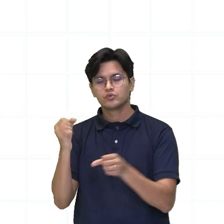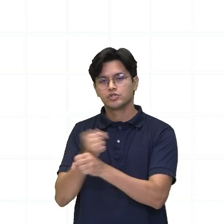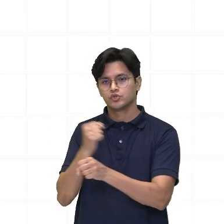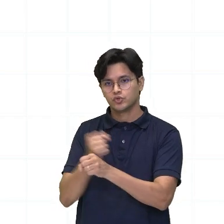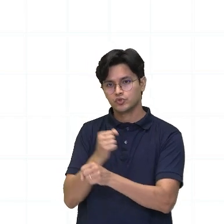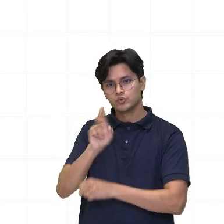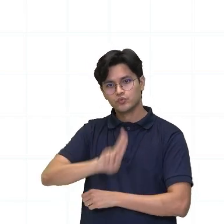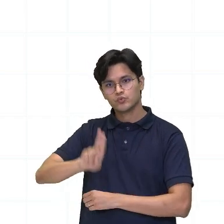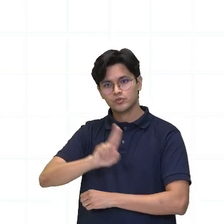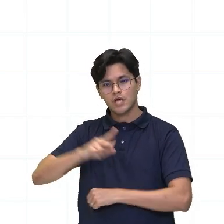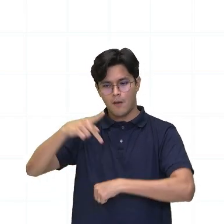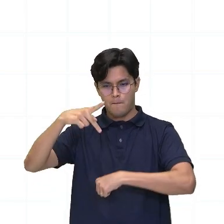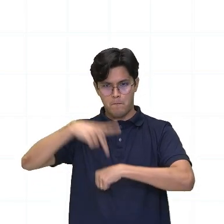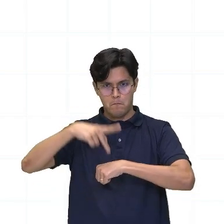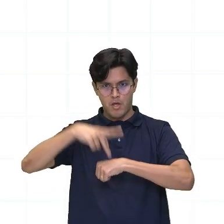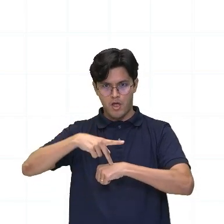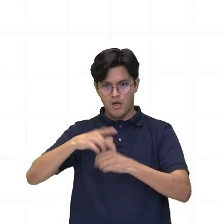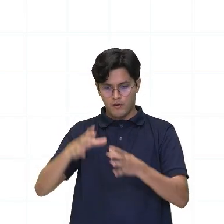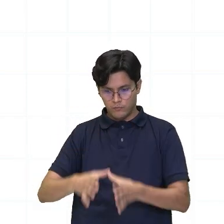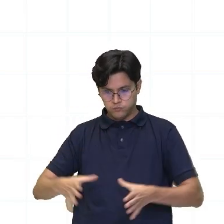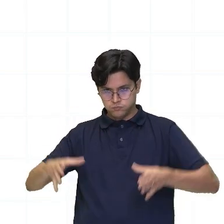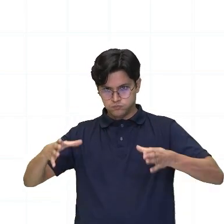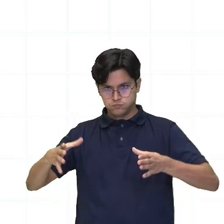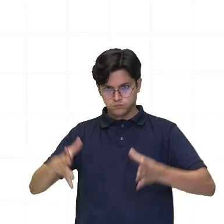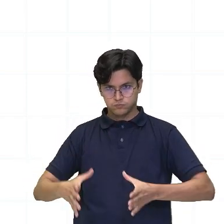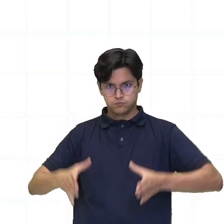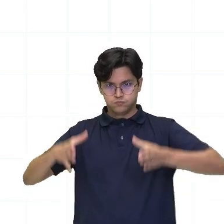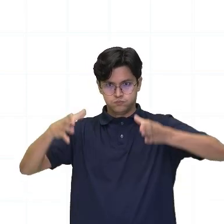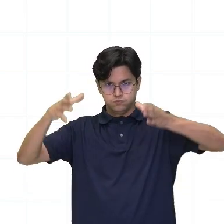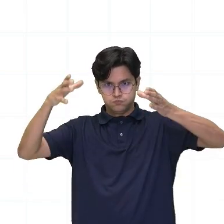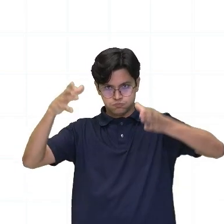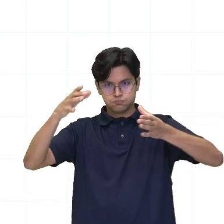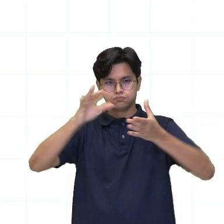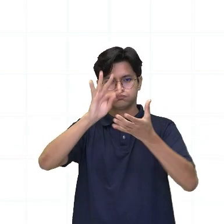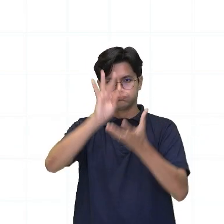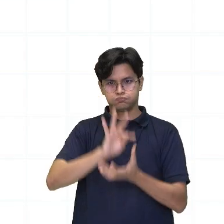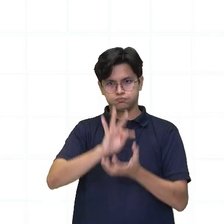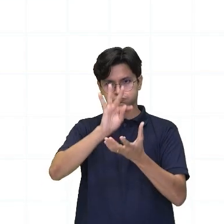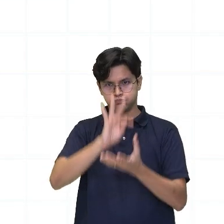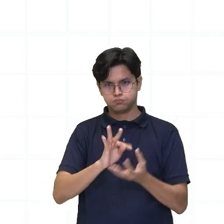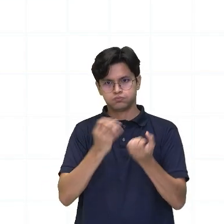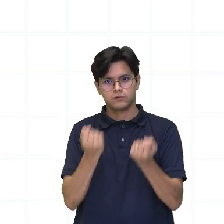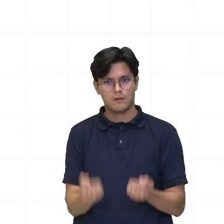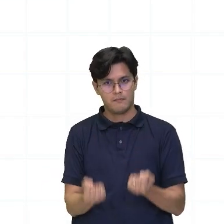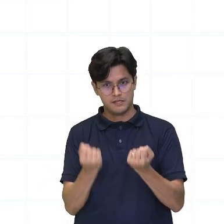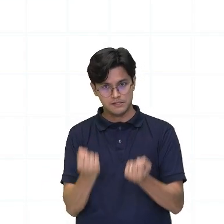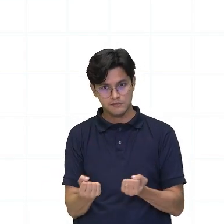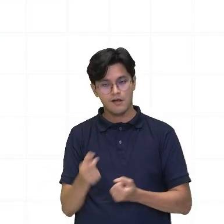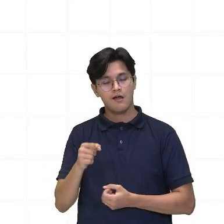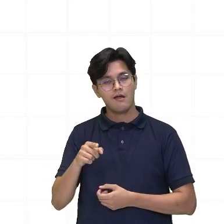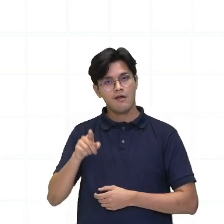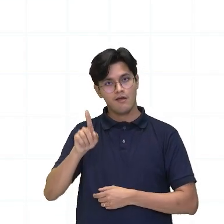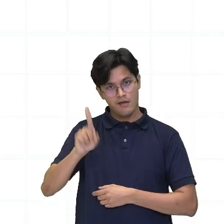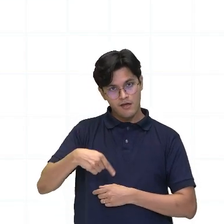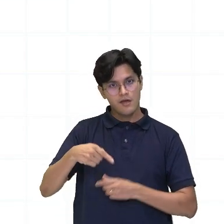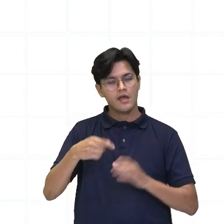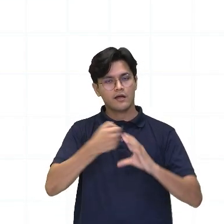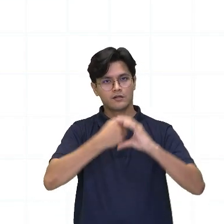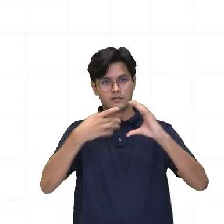blocos de pedras que pesam toneladas. Essas construções são típicas dos povos da